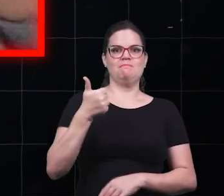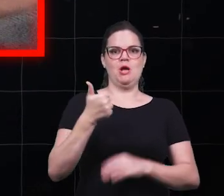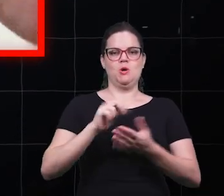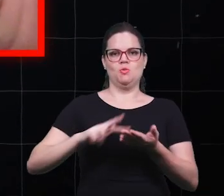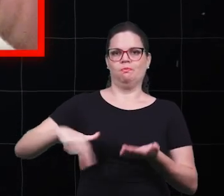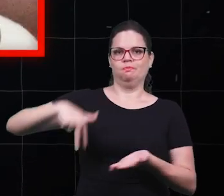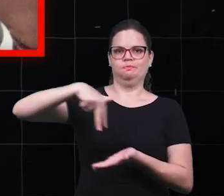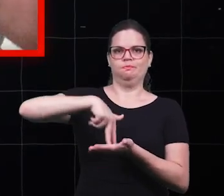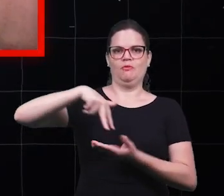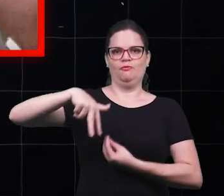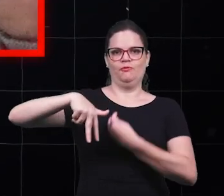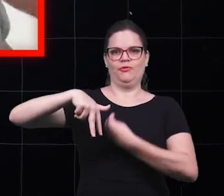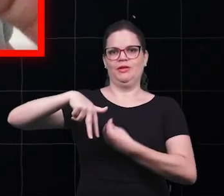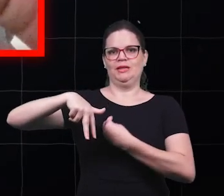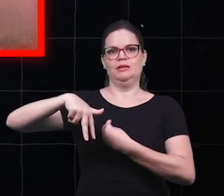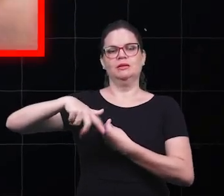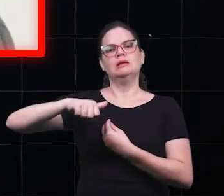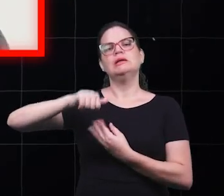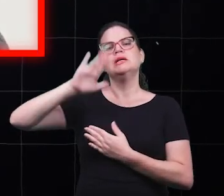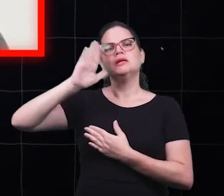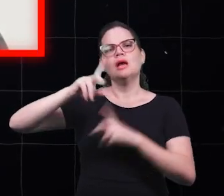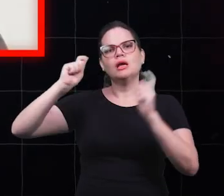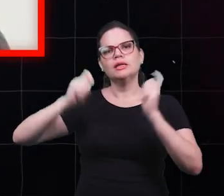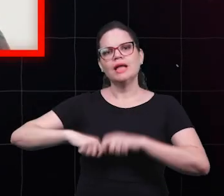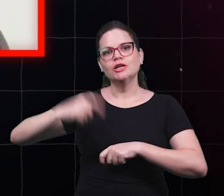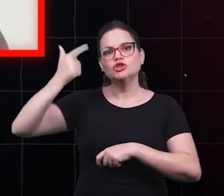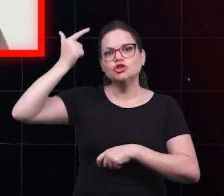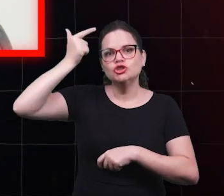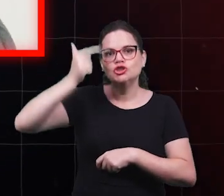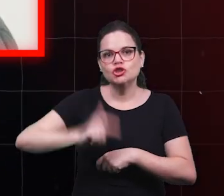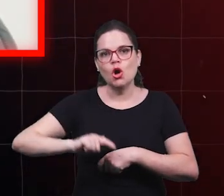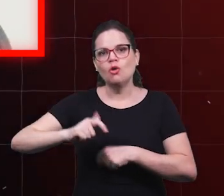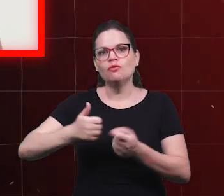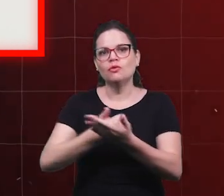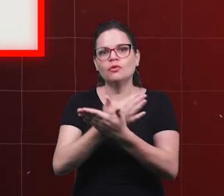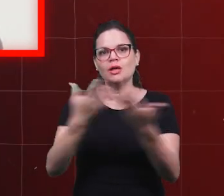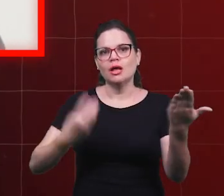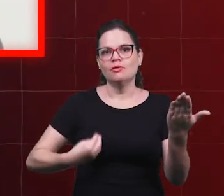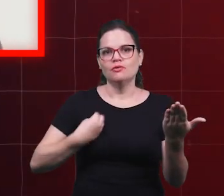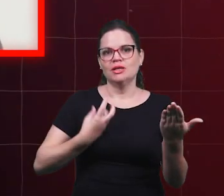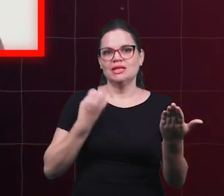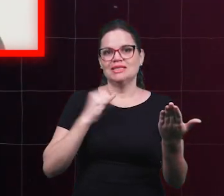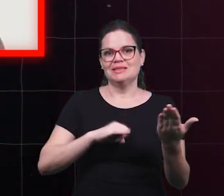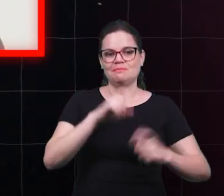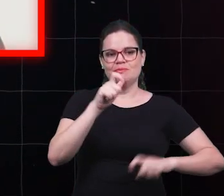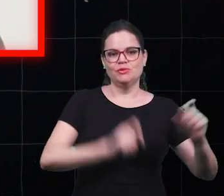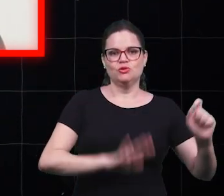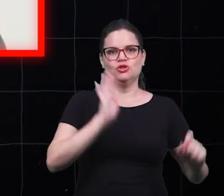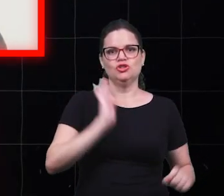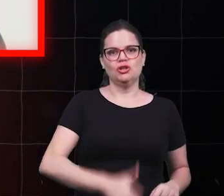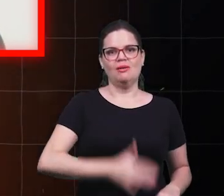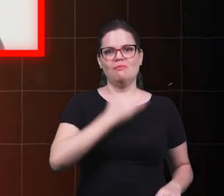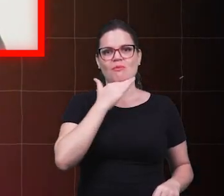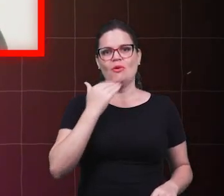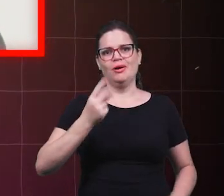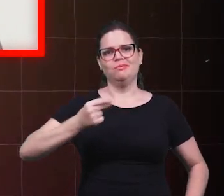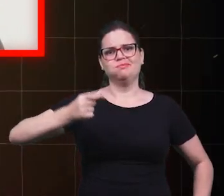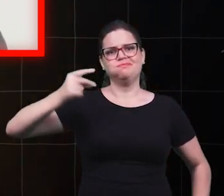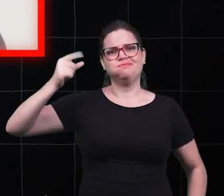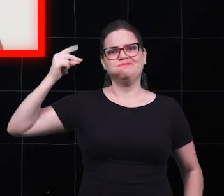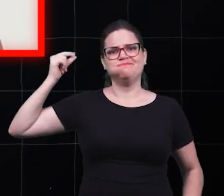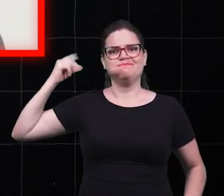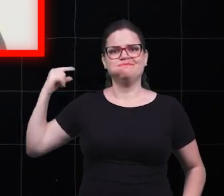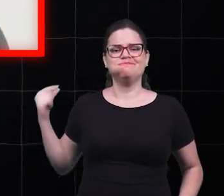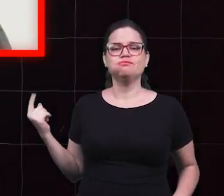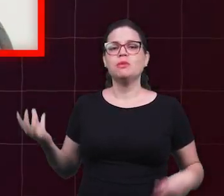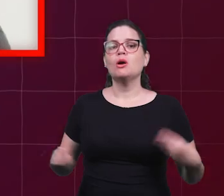um capaz de trazer a vida àqueles que já morreram há muito tempo. Só através